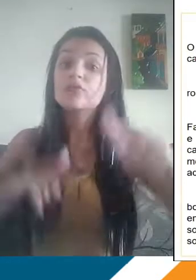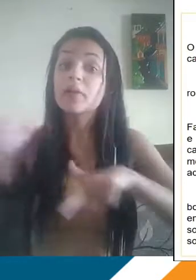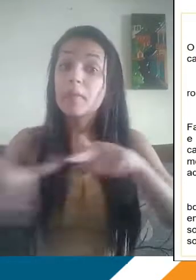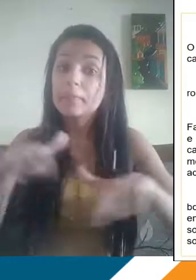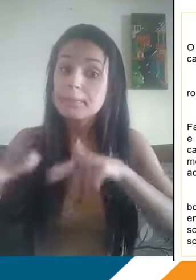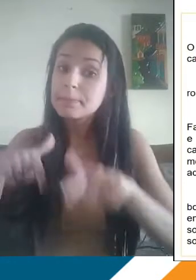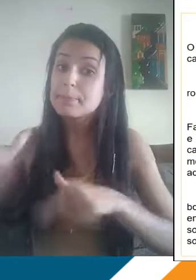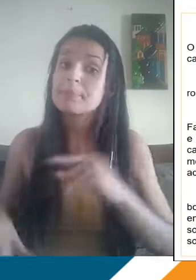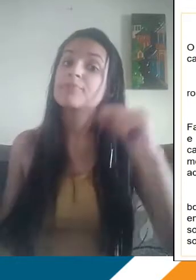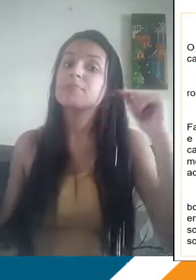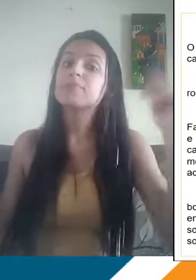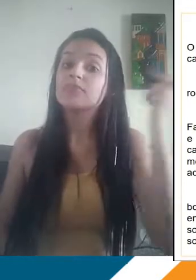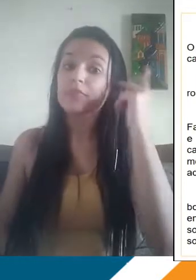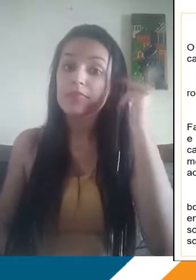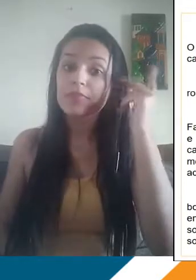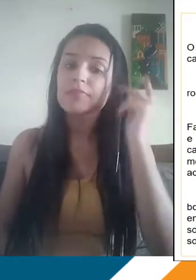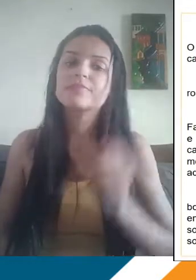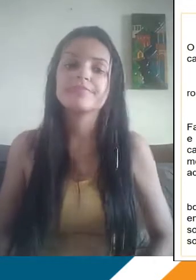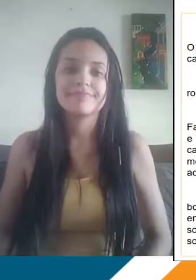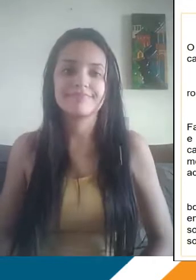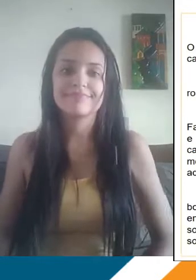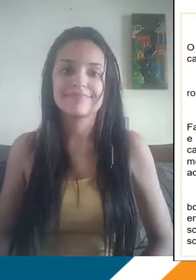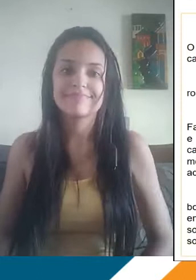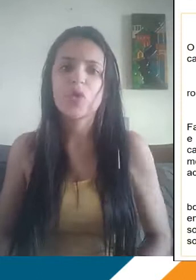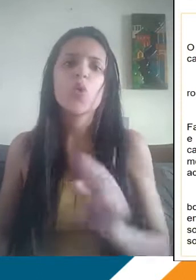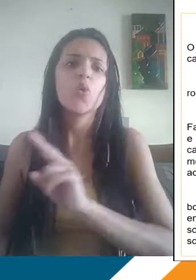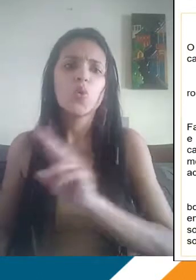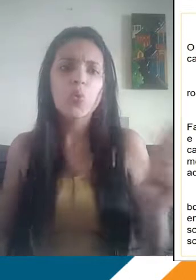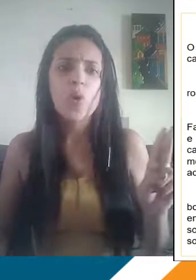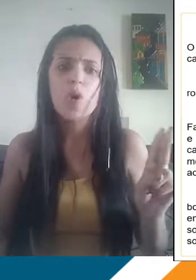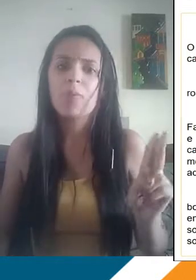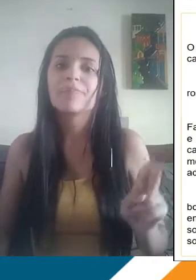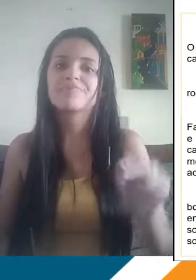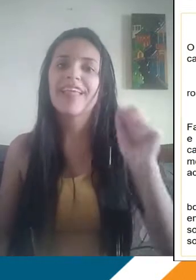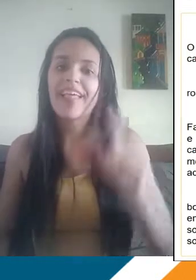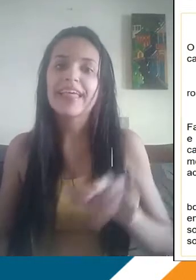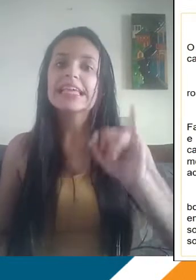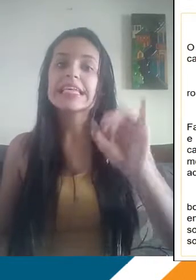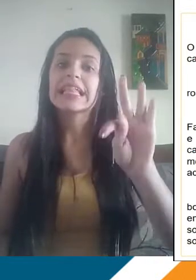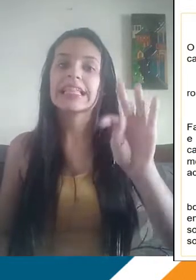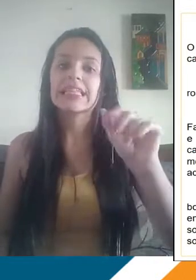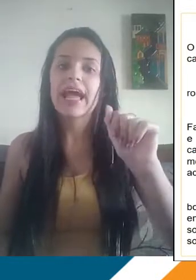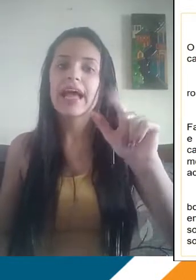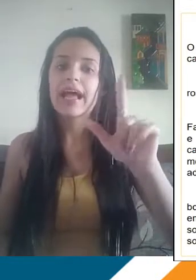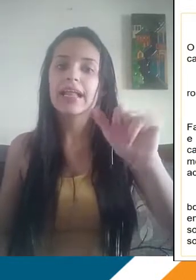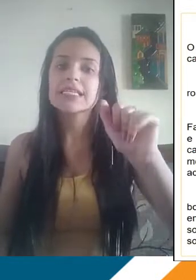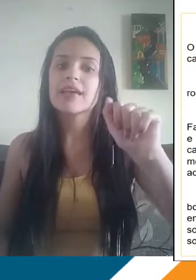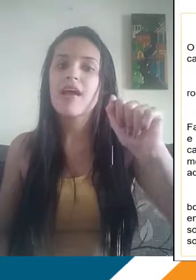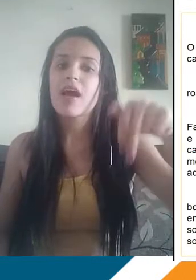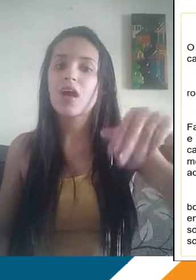Gaetaninho é um nome italiano assim como de outros personagens presentes nesse conto. Podemos